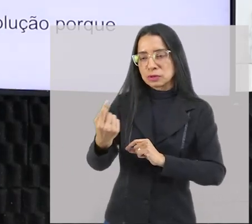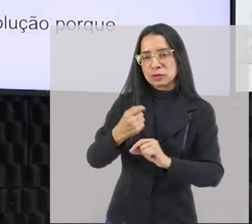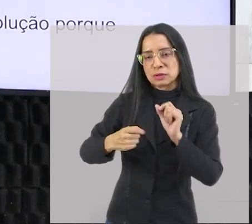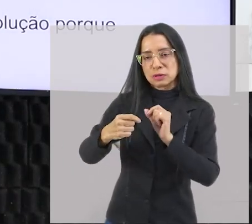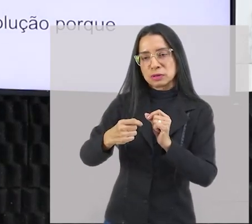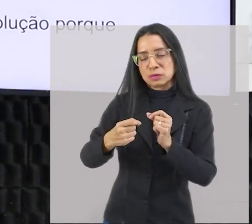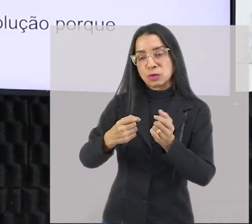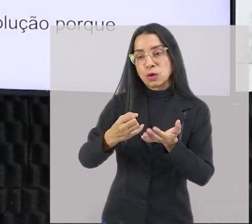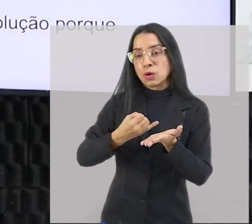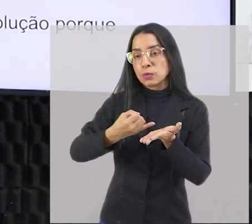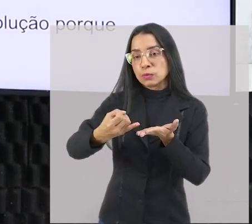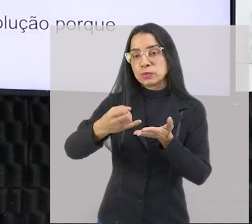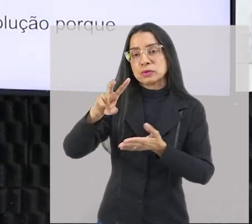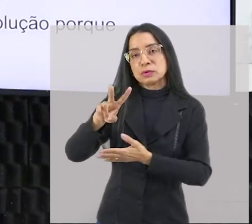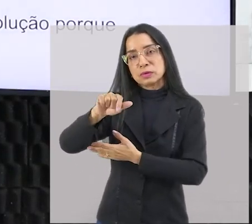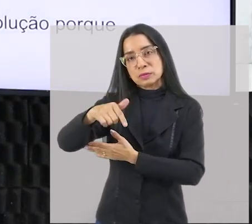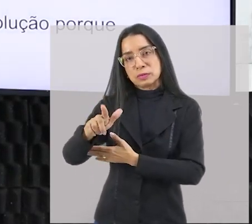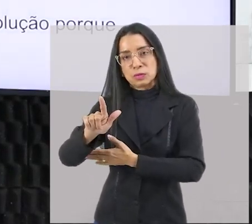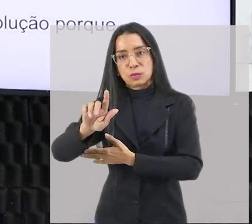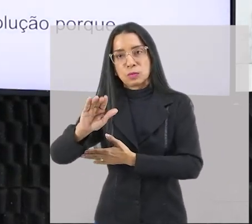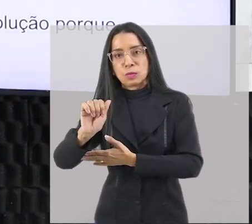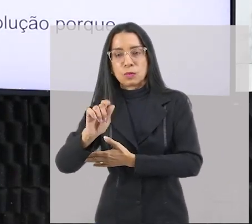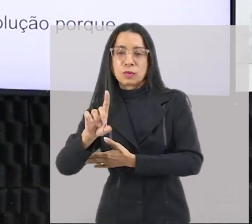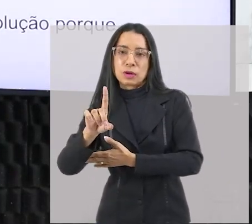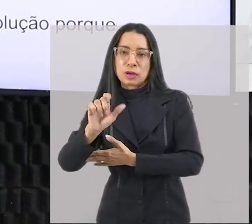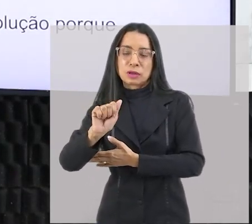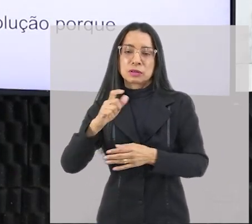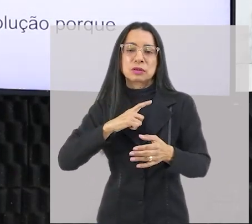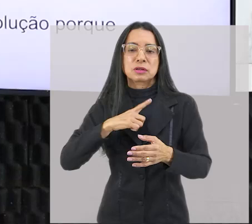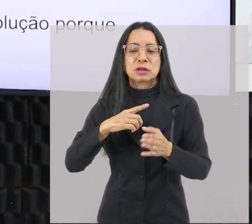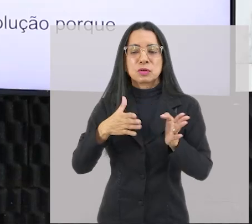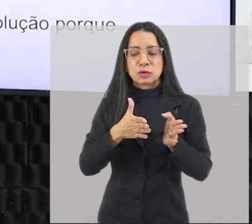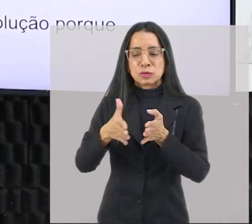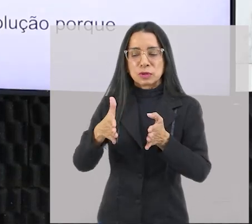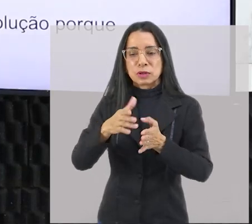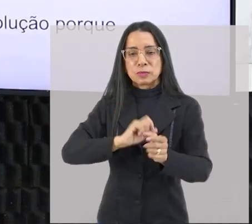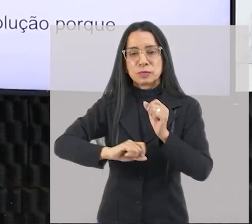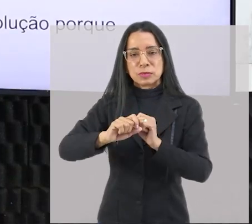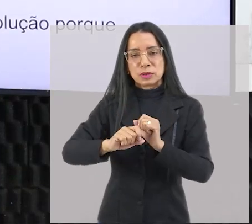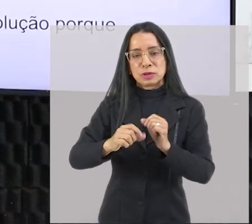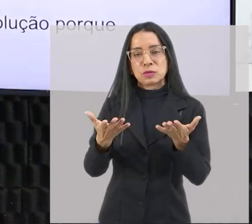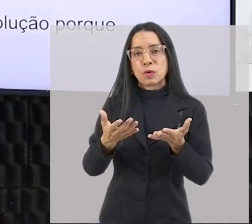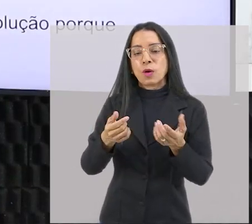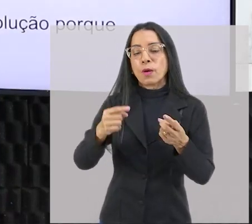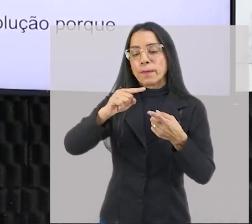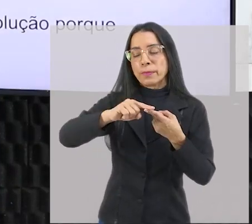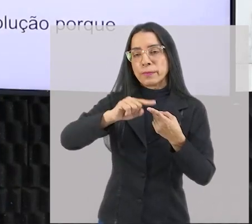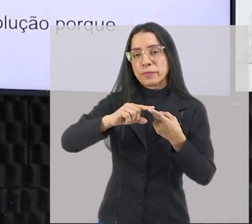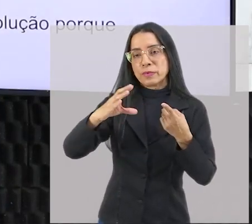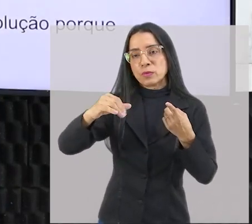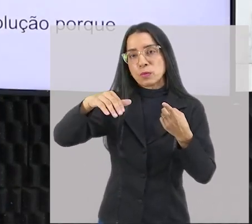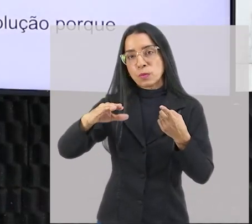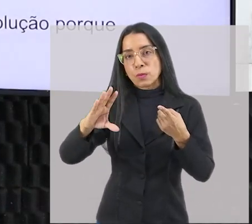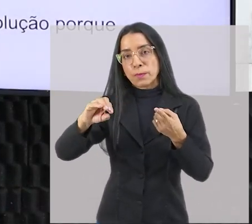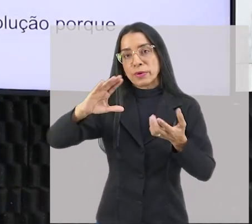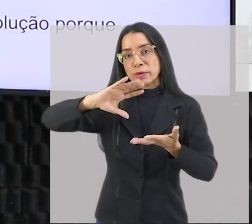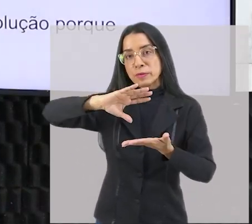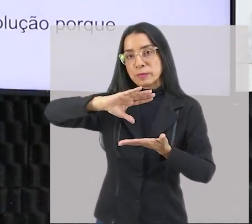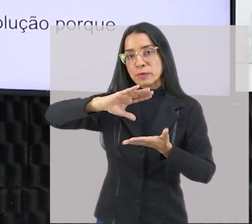uma tríade ali que começa praticamente junto. Cubismo, expressionismo e o fauvismo. O